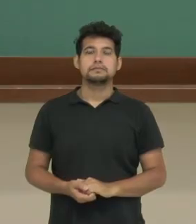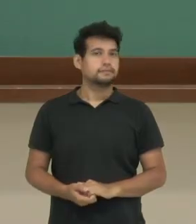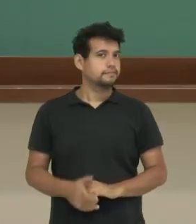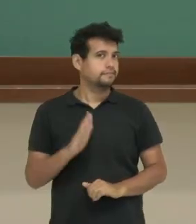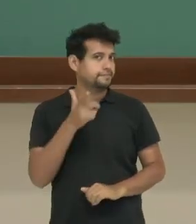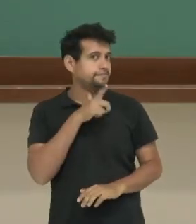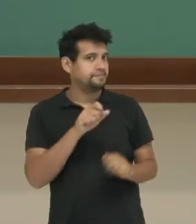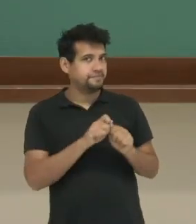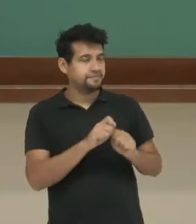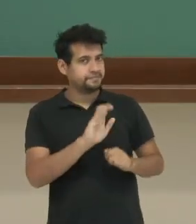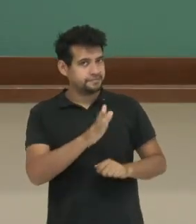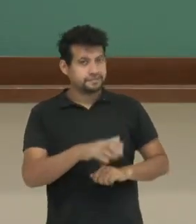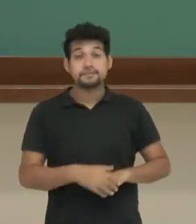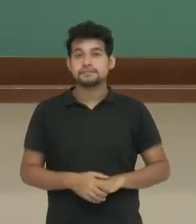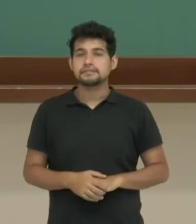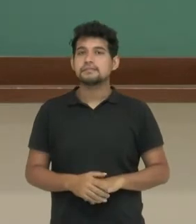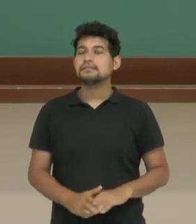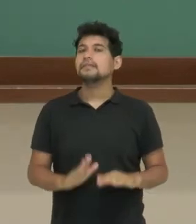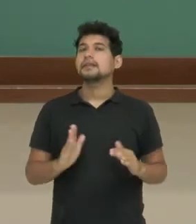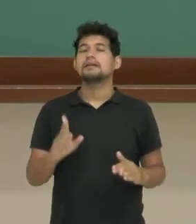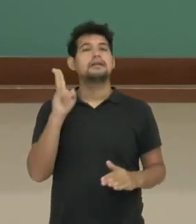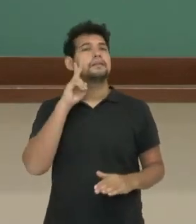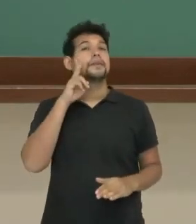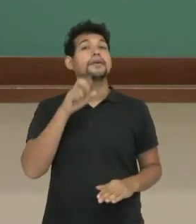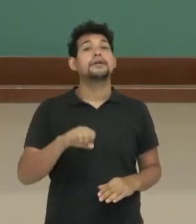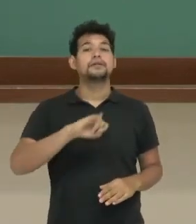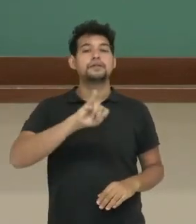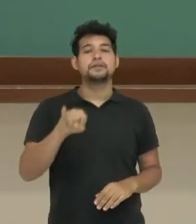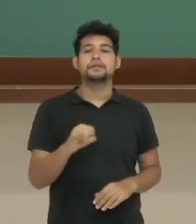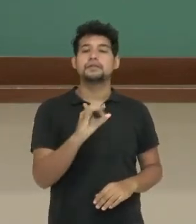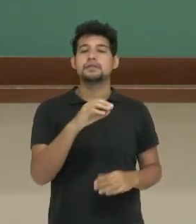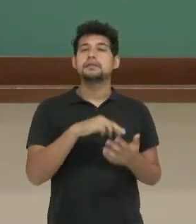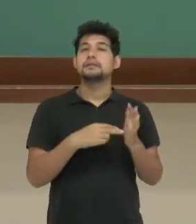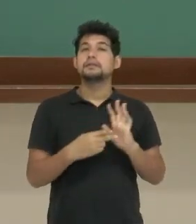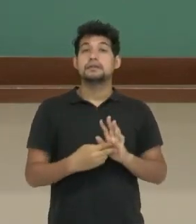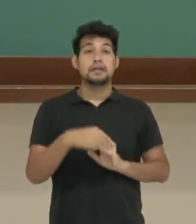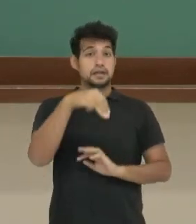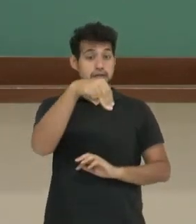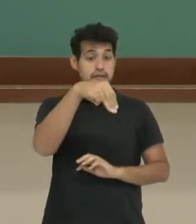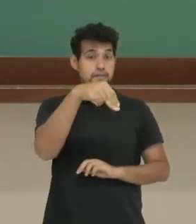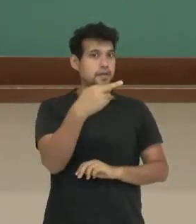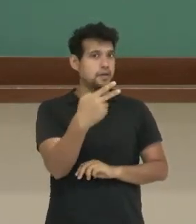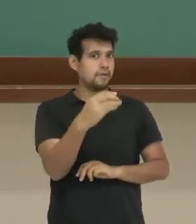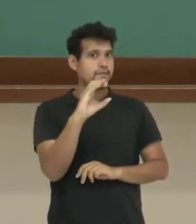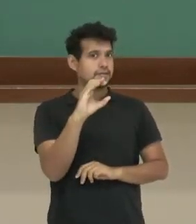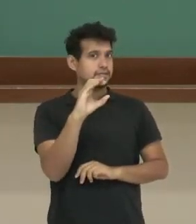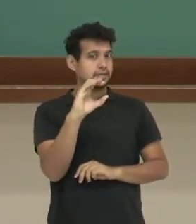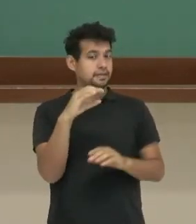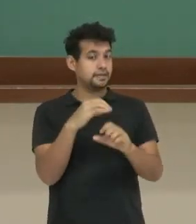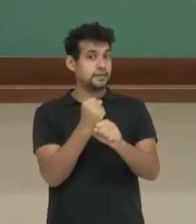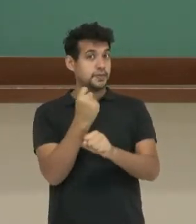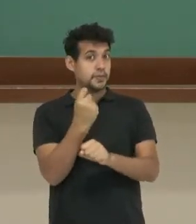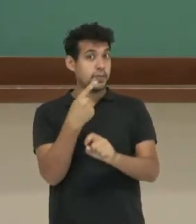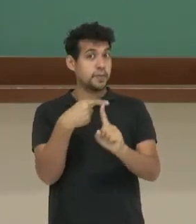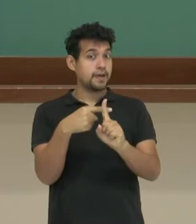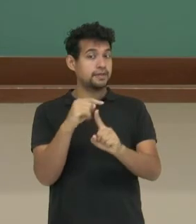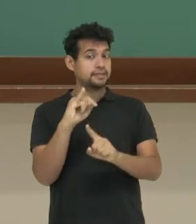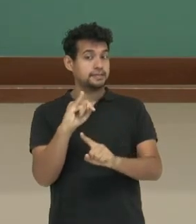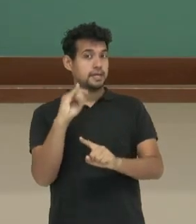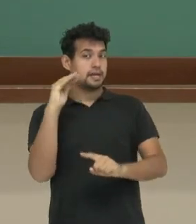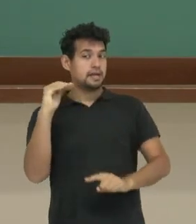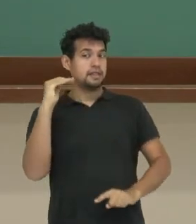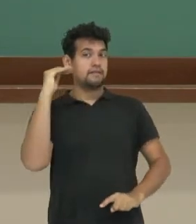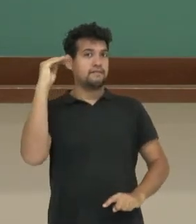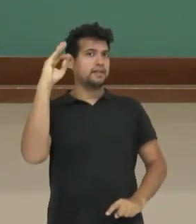Conseguiu fazer a conta? Então vamos lembrar, juro composto é aquela fórmula M igual a C, que multiplica 1 mais I, elevado